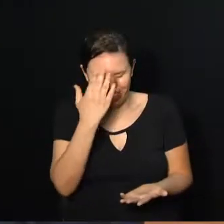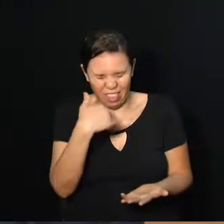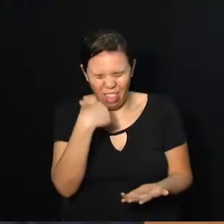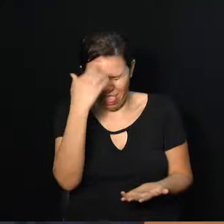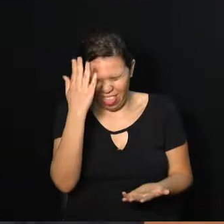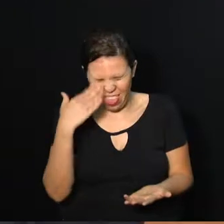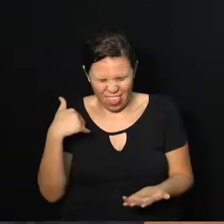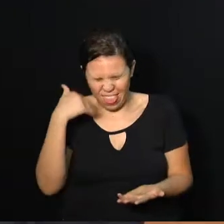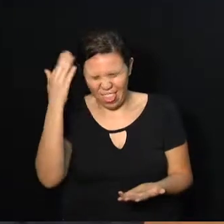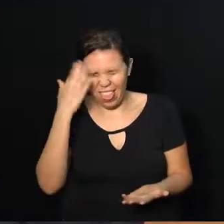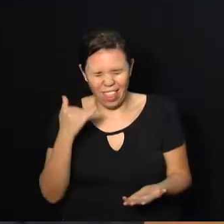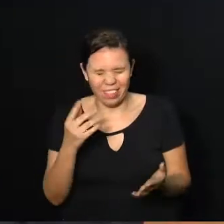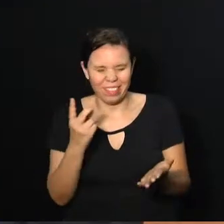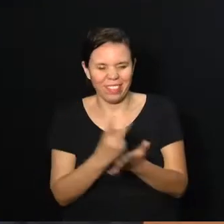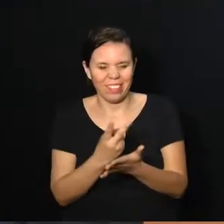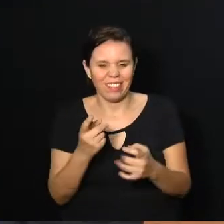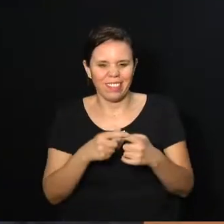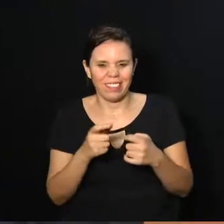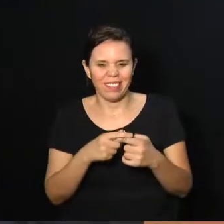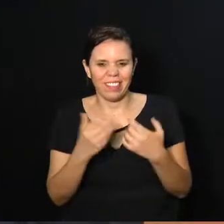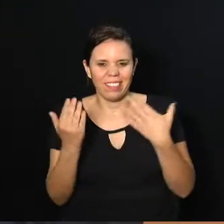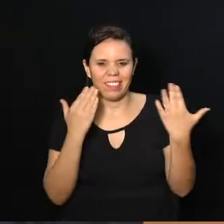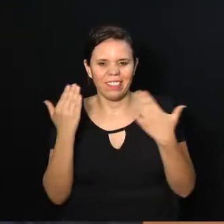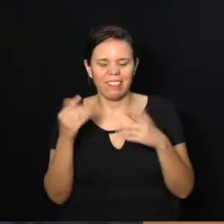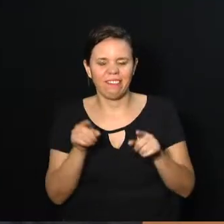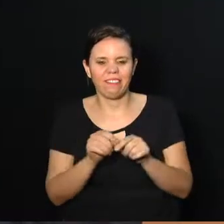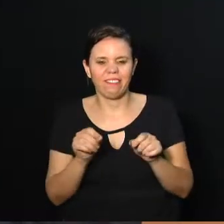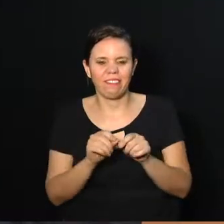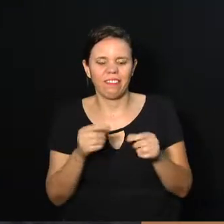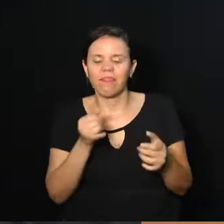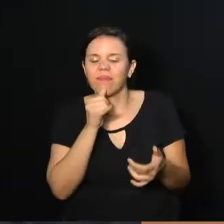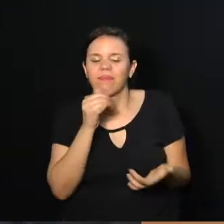médico. Né? Você pega, por exemplo,